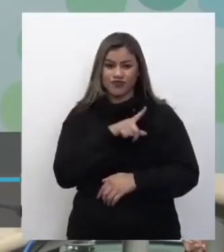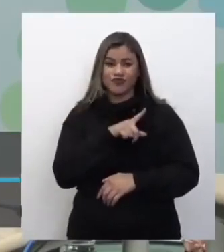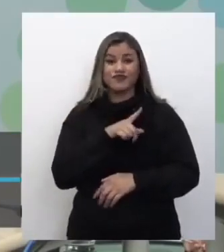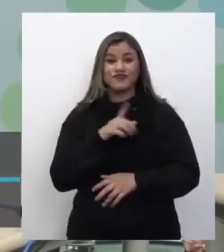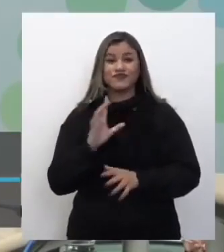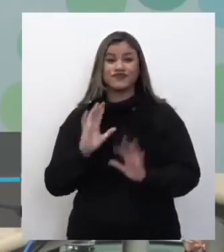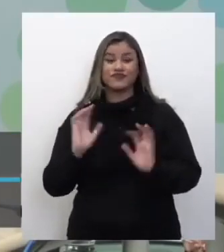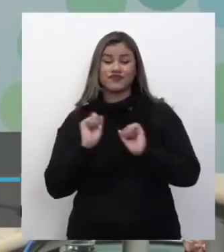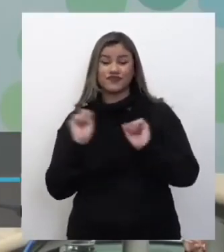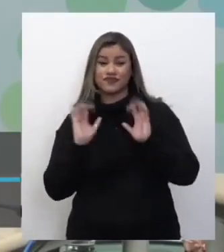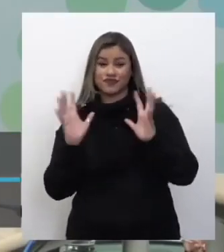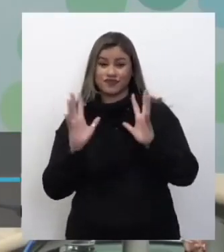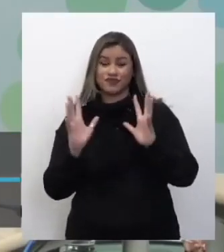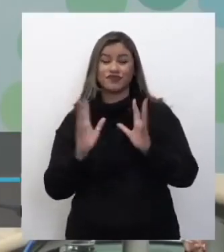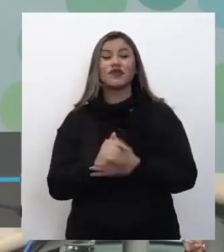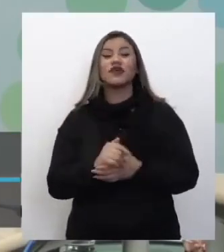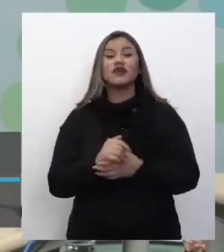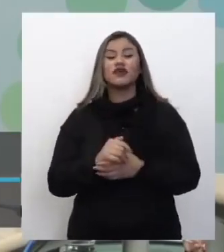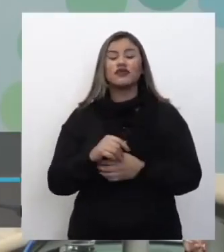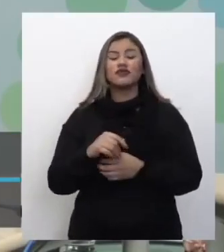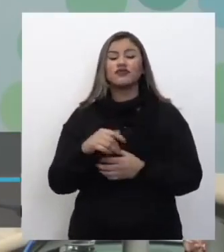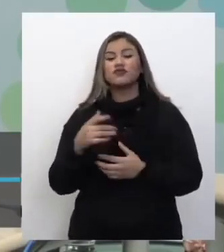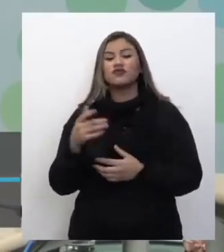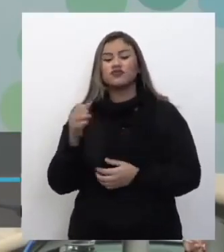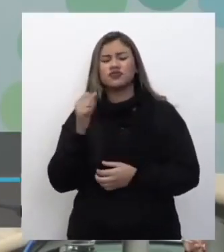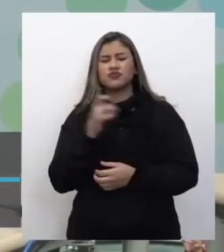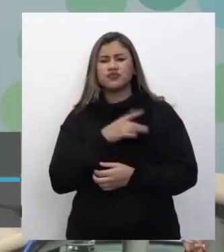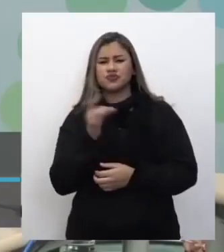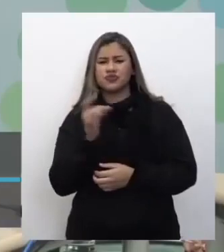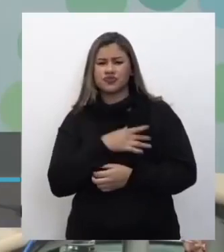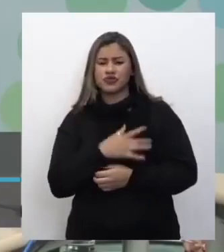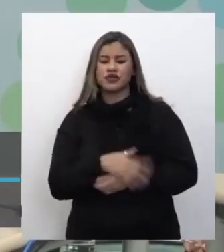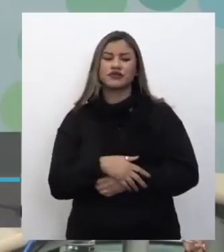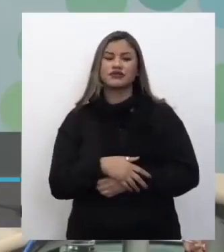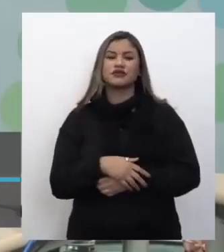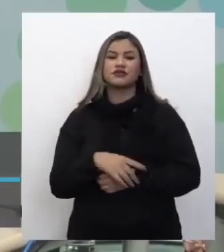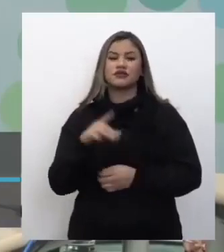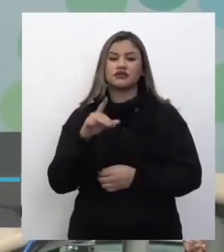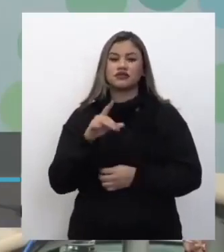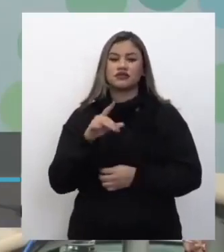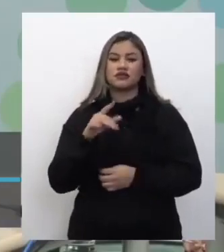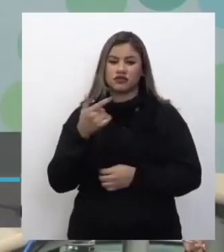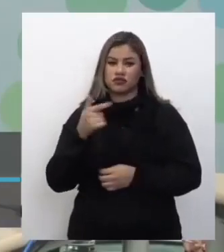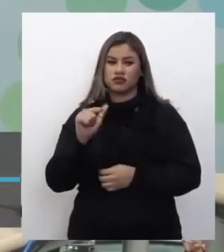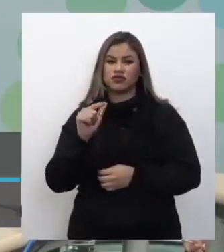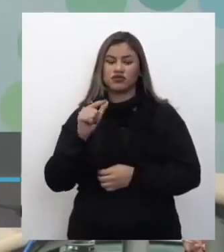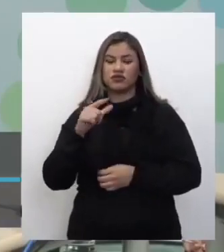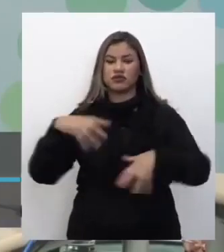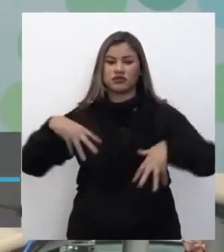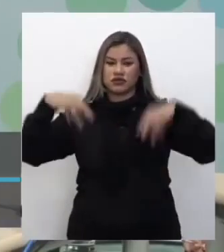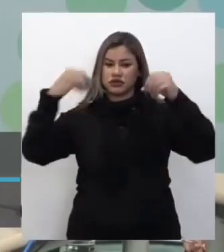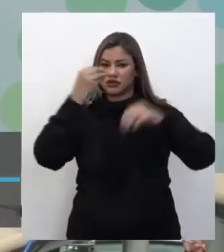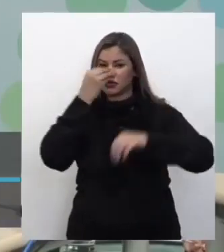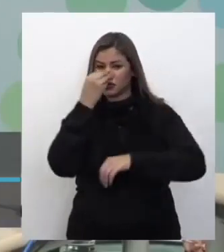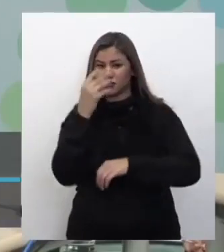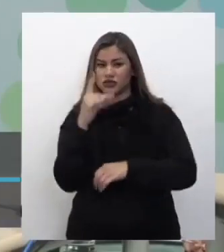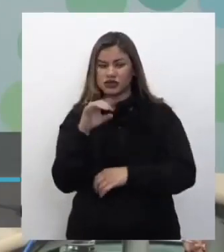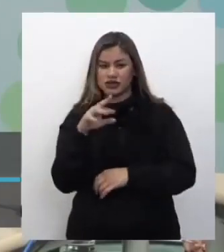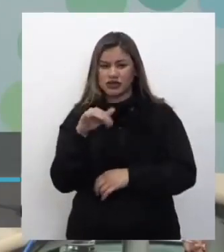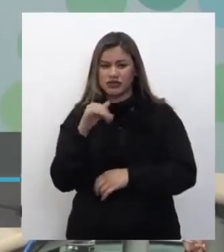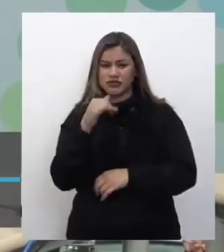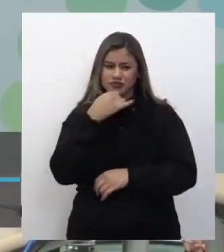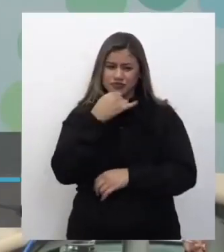Vamos lá. A Ana Luísa, circo, drama, comédia. A Emily, comédia romântica.